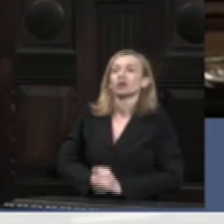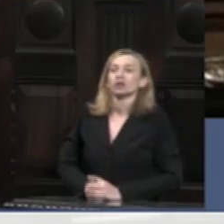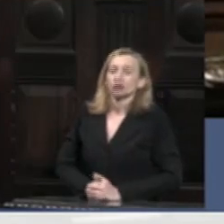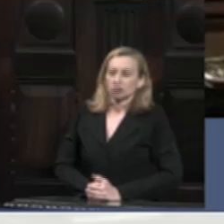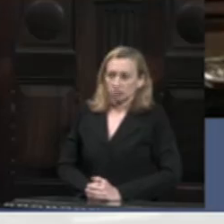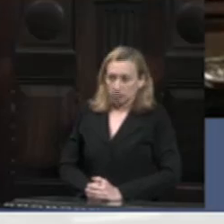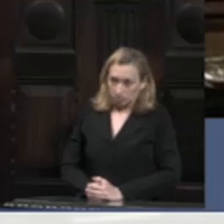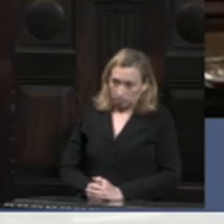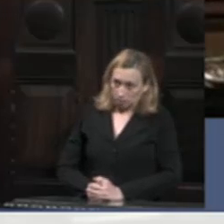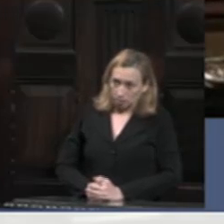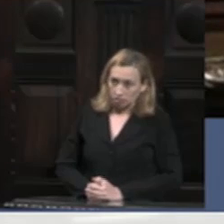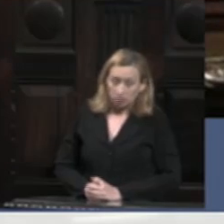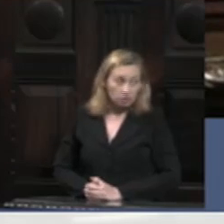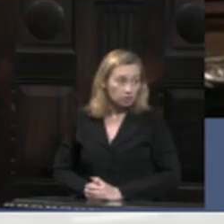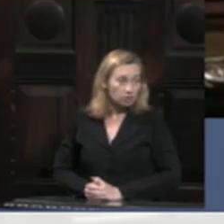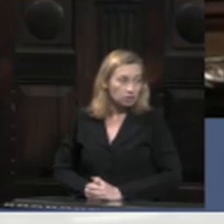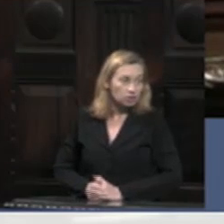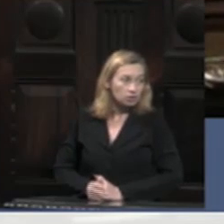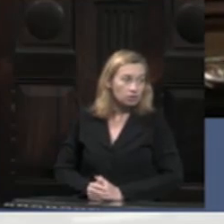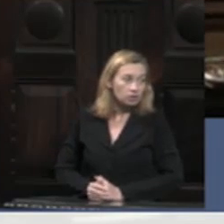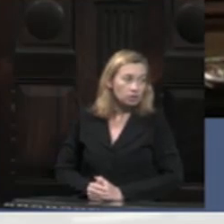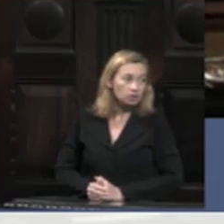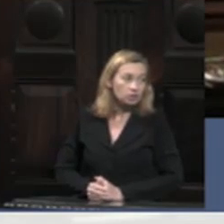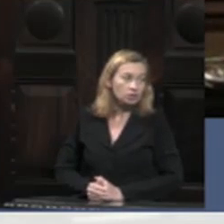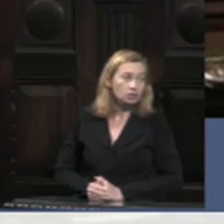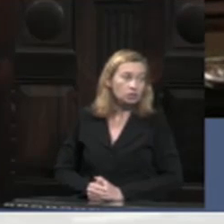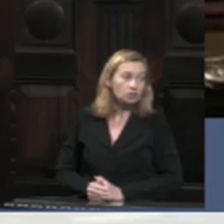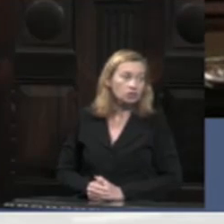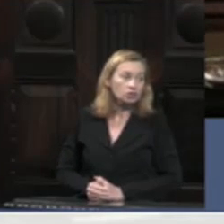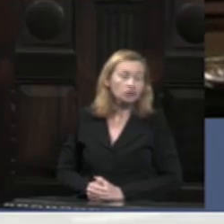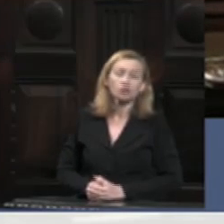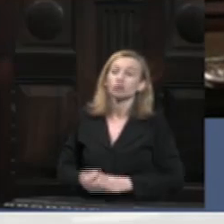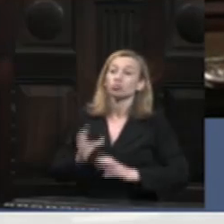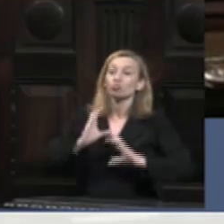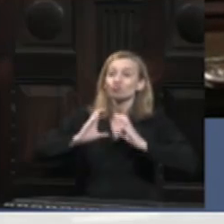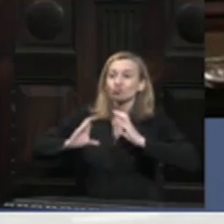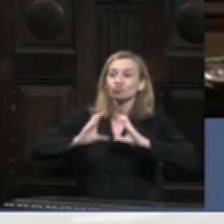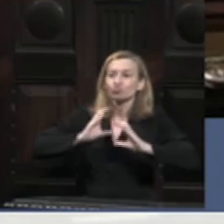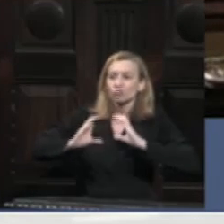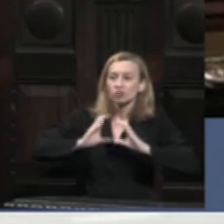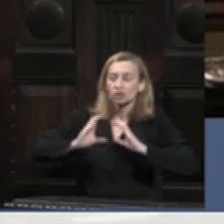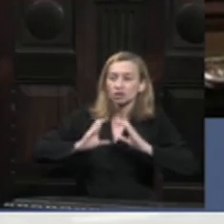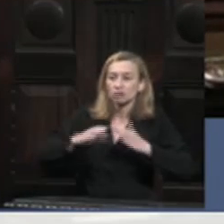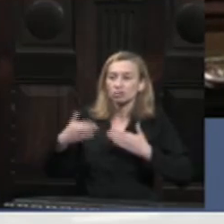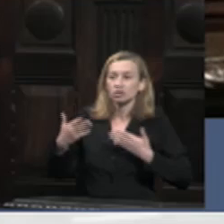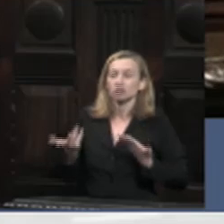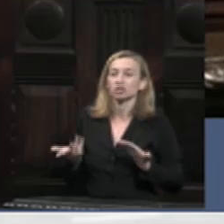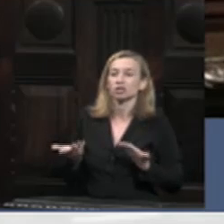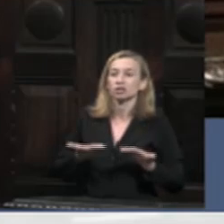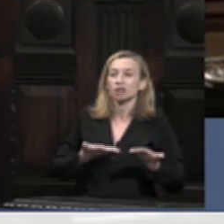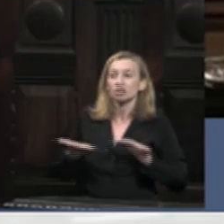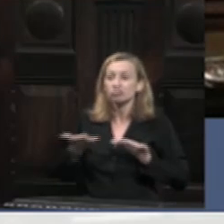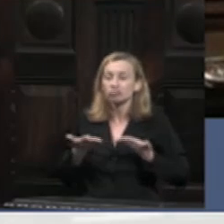paz, a cultura de paz, ou vai caminhar numa direção que eu classifico